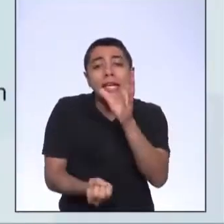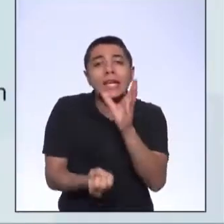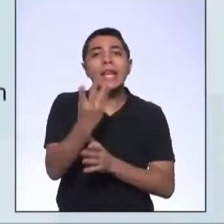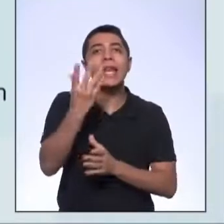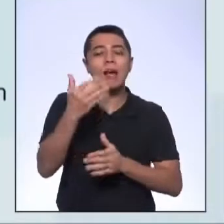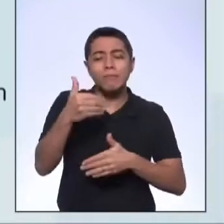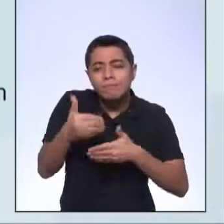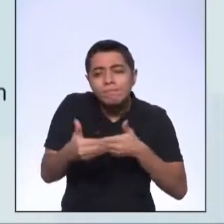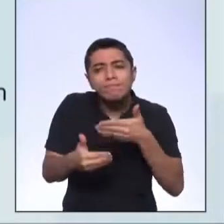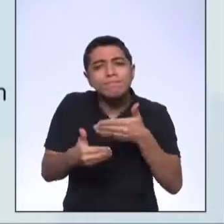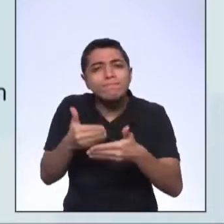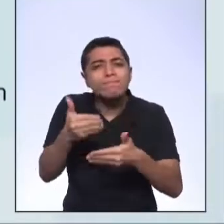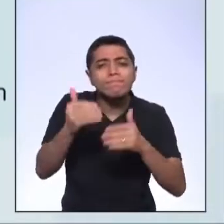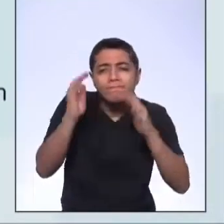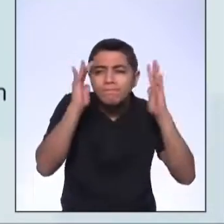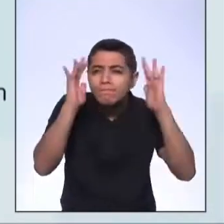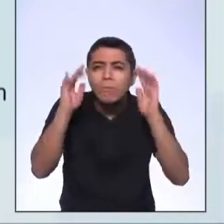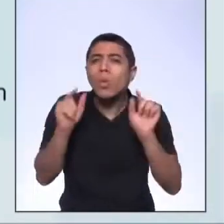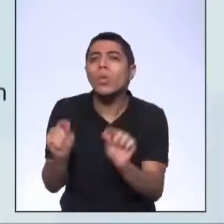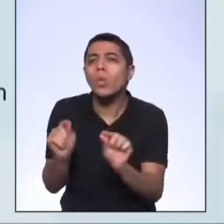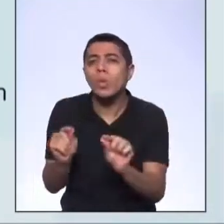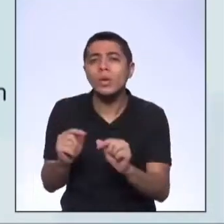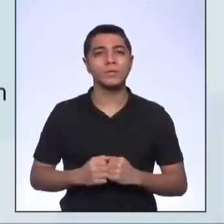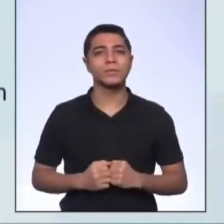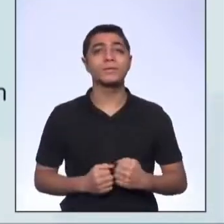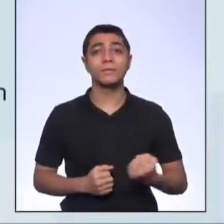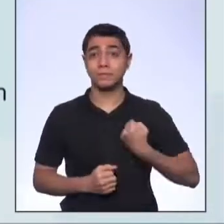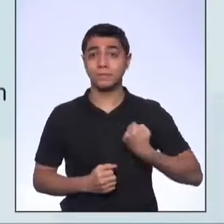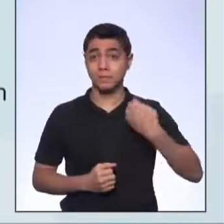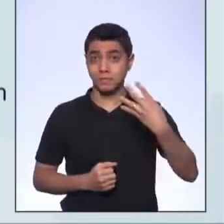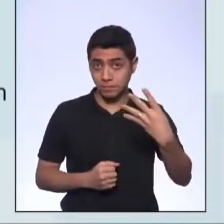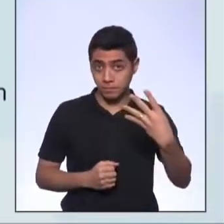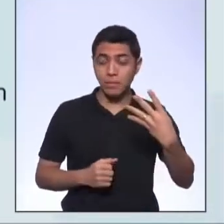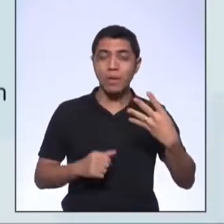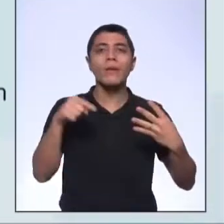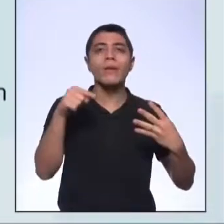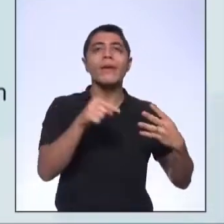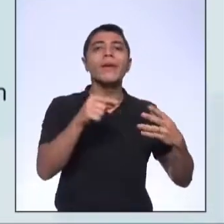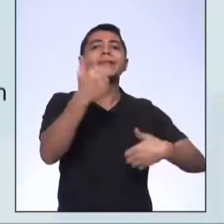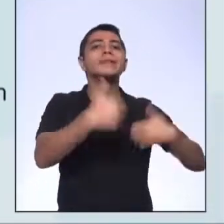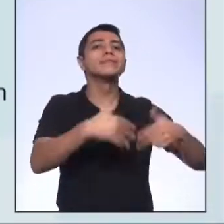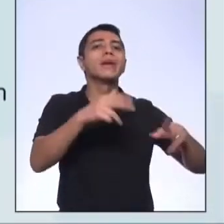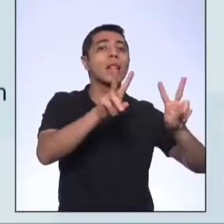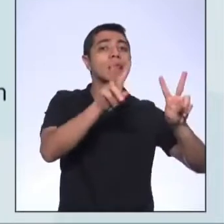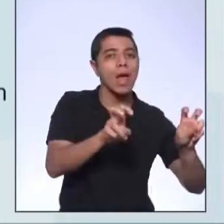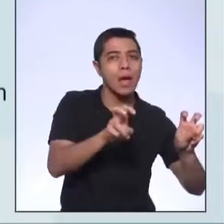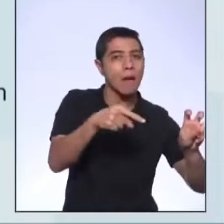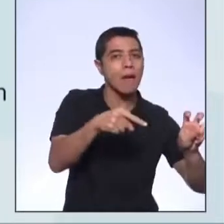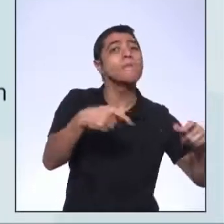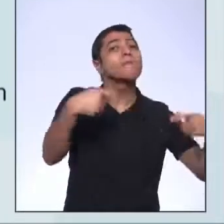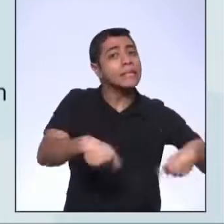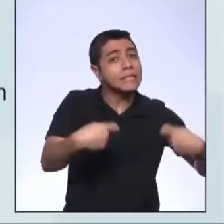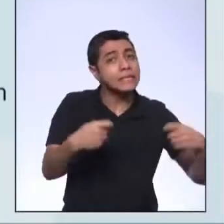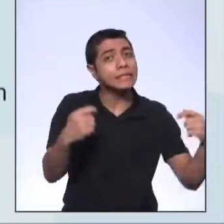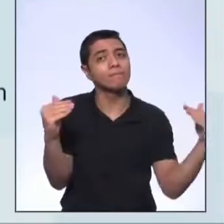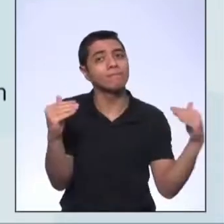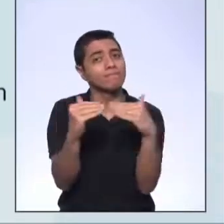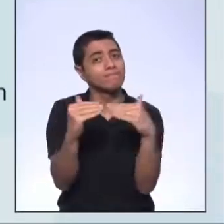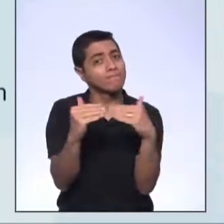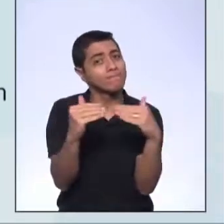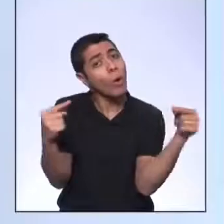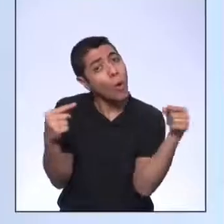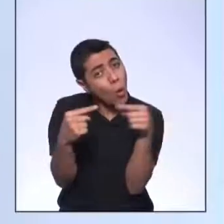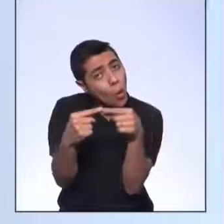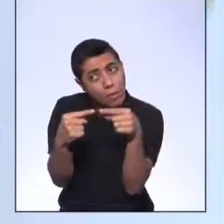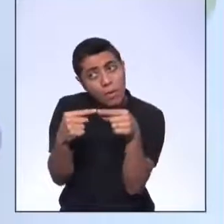quarta aí qual a importância do alinhamento da temática em relação ao público-alvo vamos supor né eu